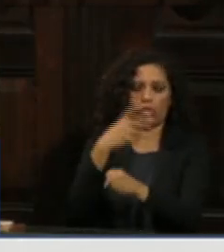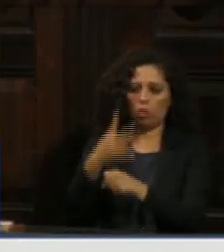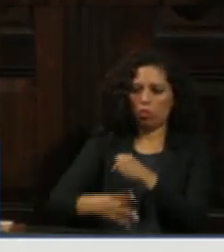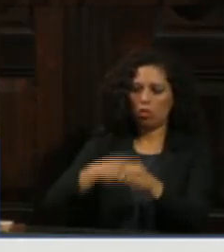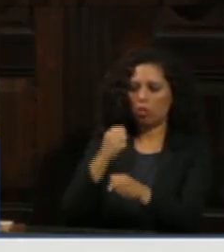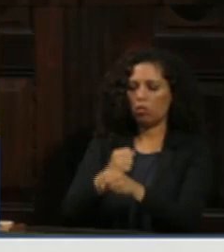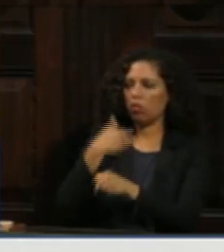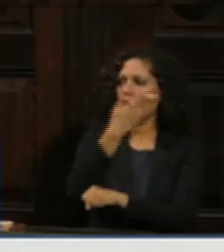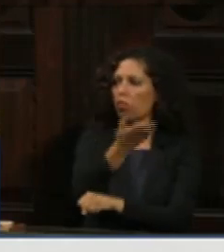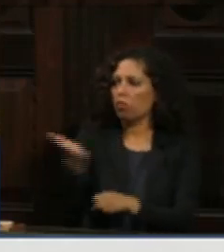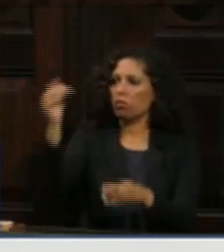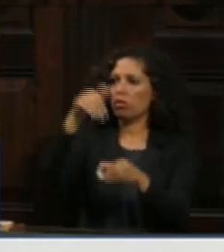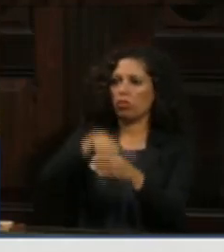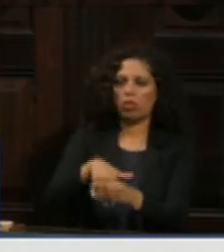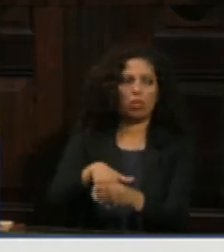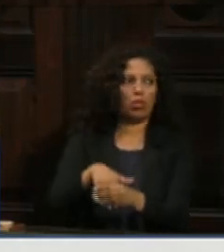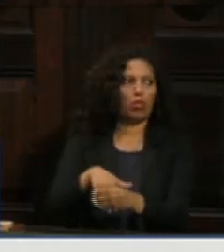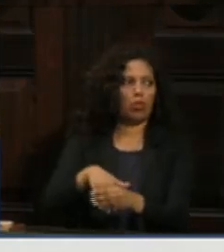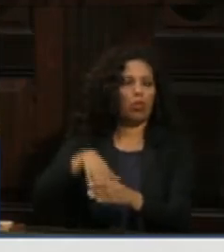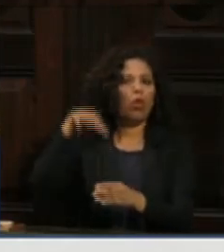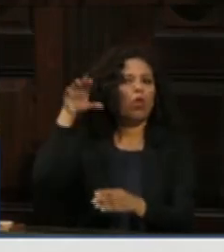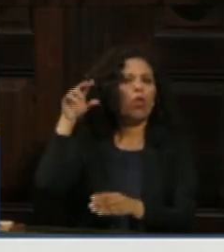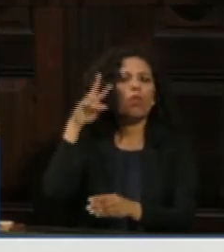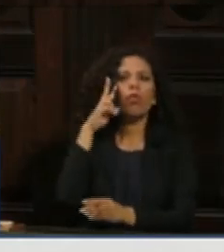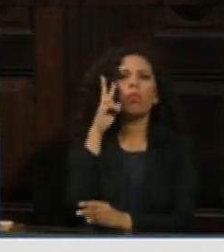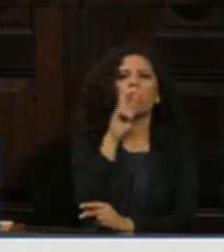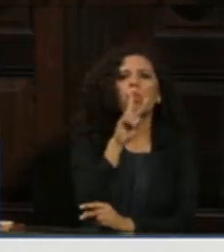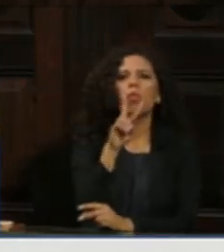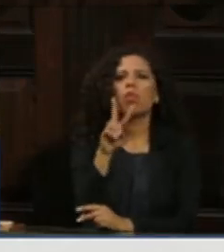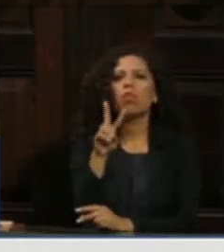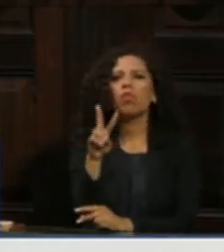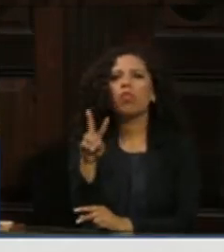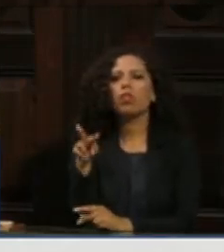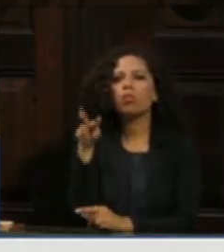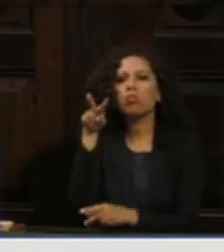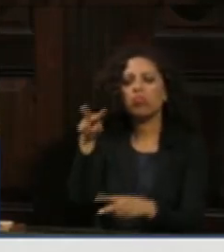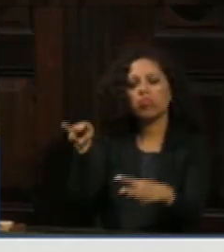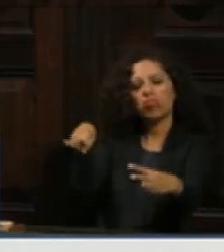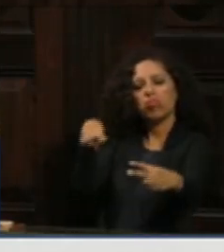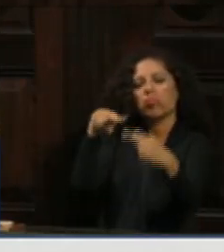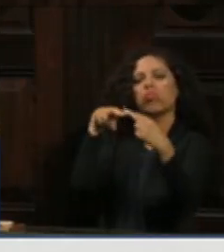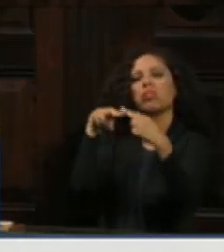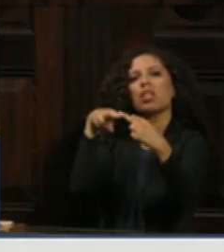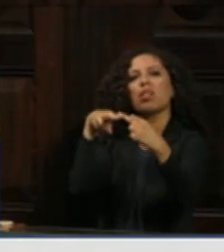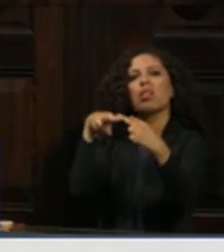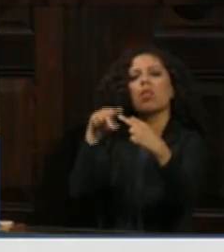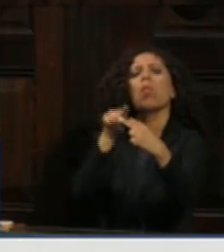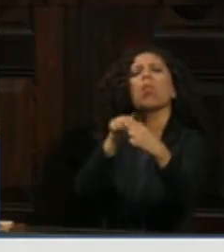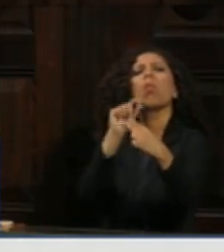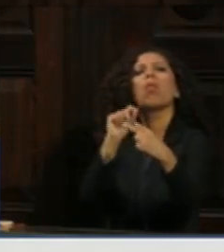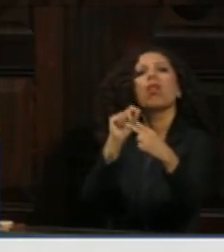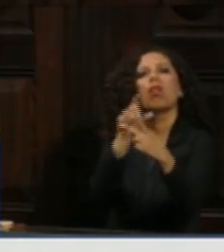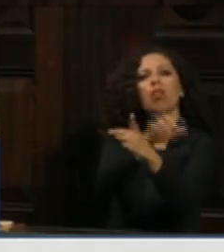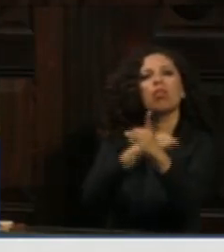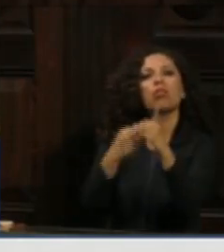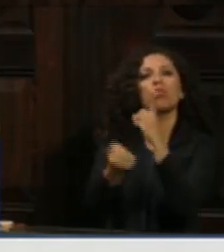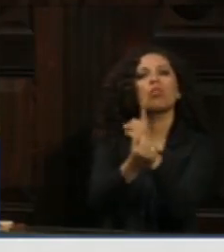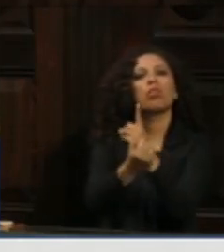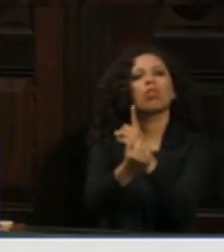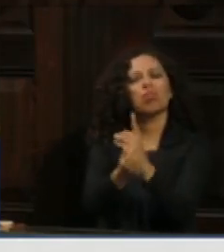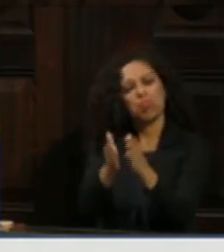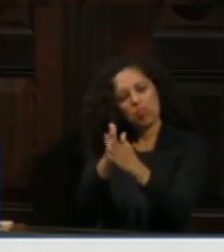vida anterior correta, né, e aqui efetivamente exerçam os mandatos, né,